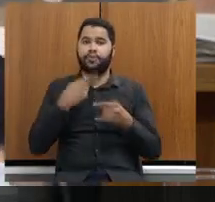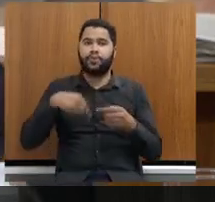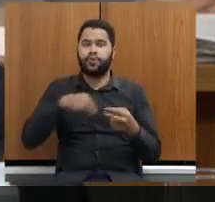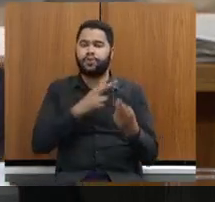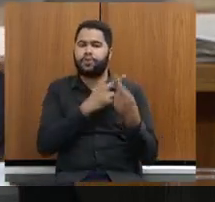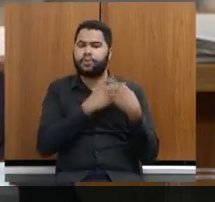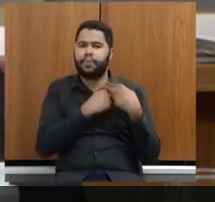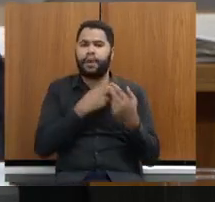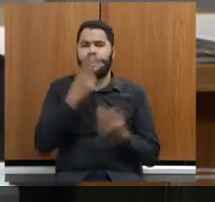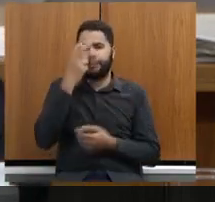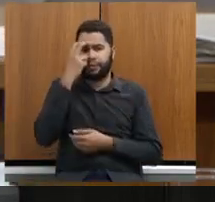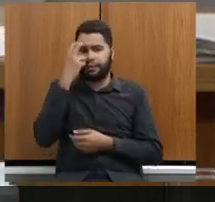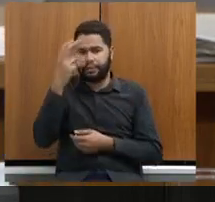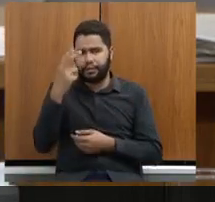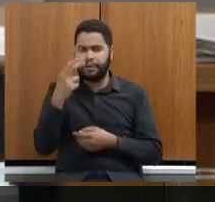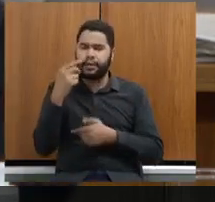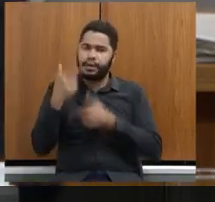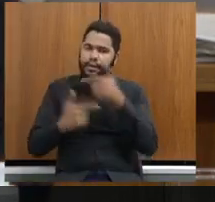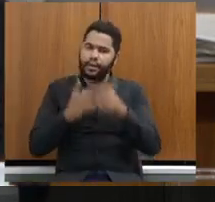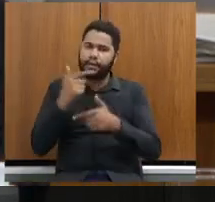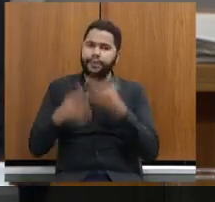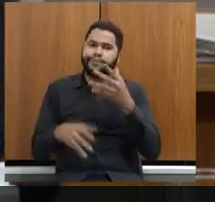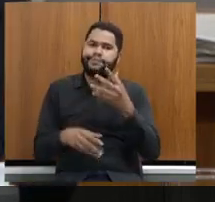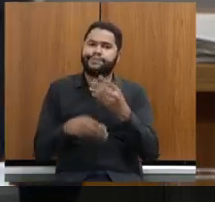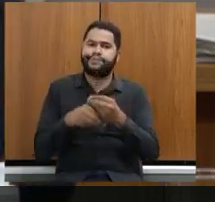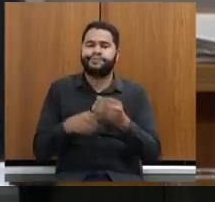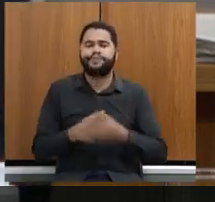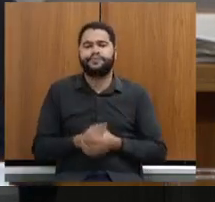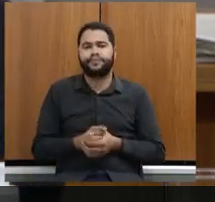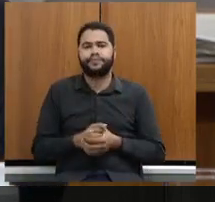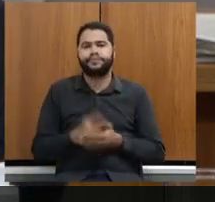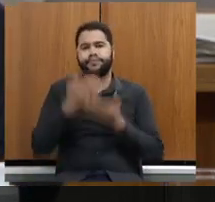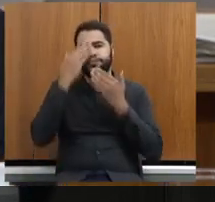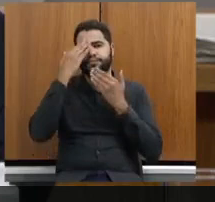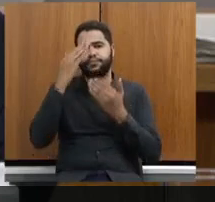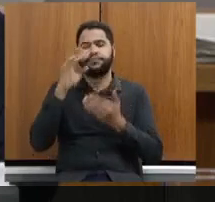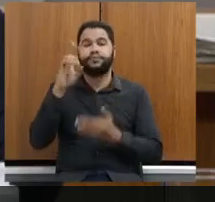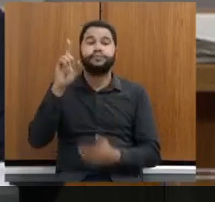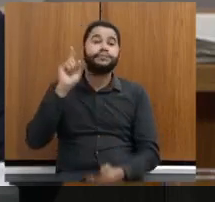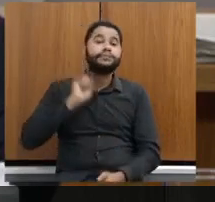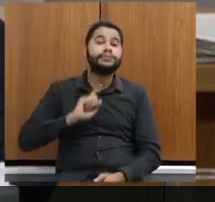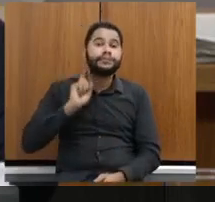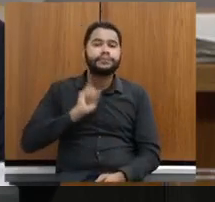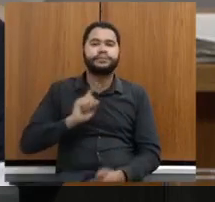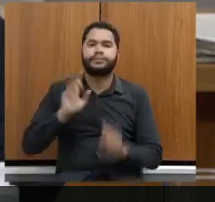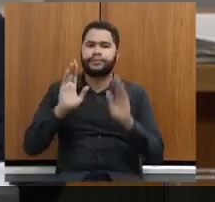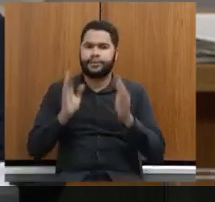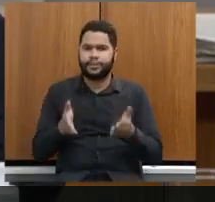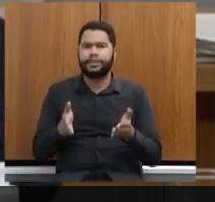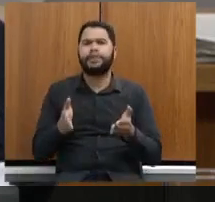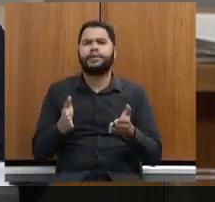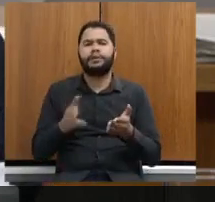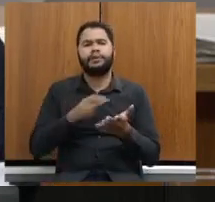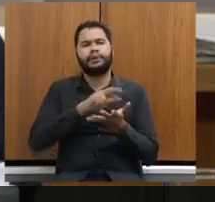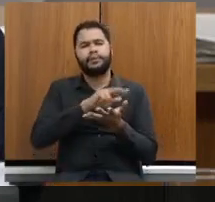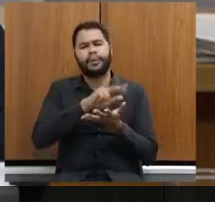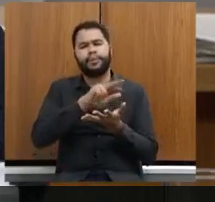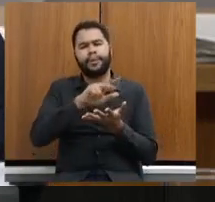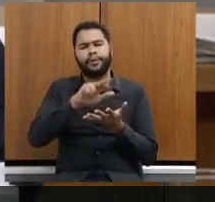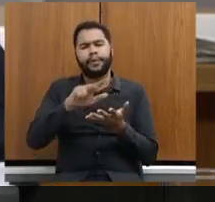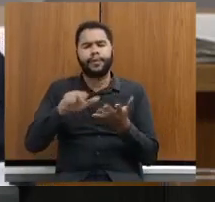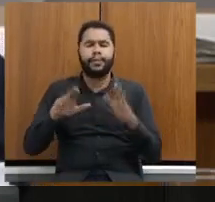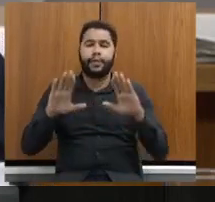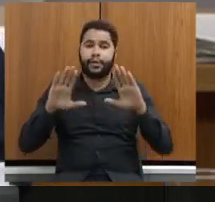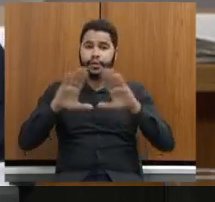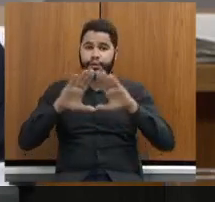parte de inteligência EA atuação integrada bom graças a Deus meninas que a gente já já ouviu isso aqui diversas vezes na